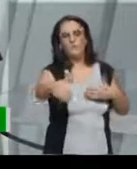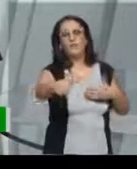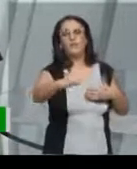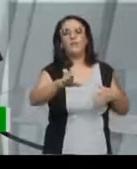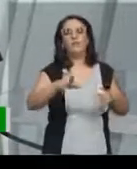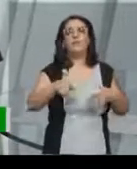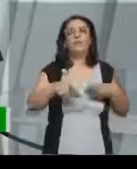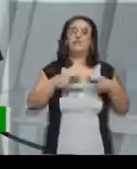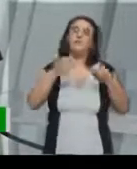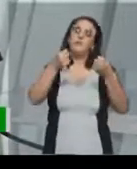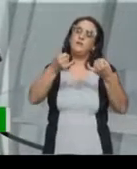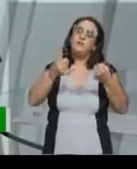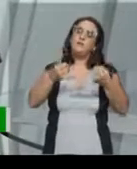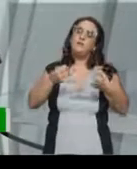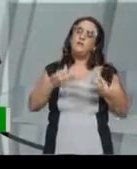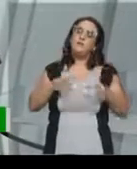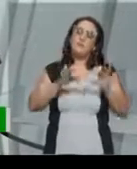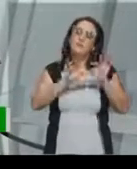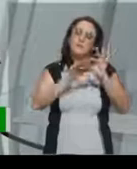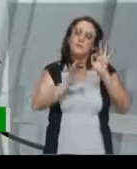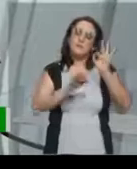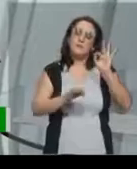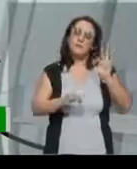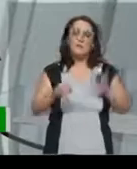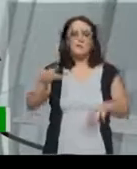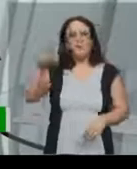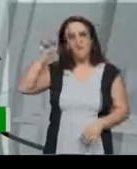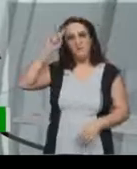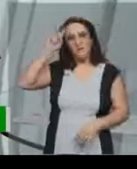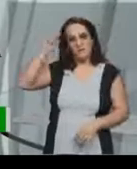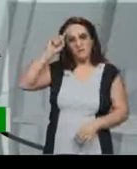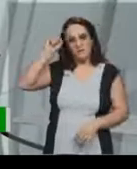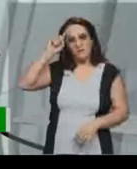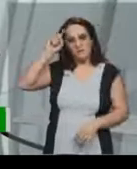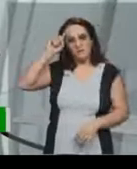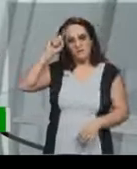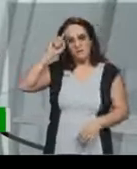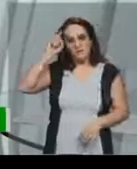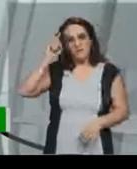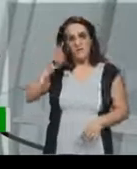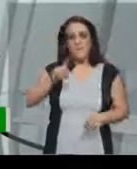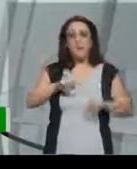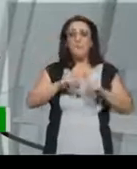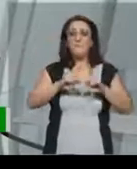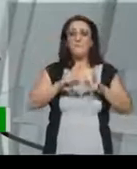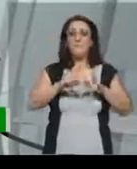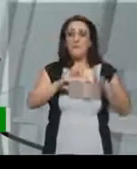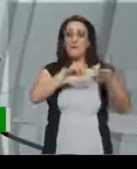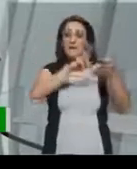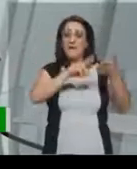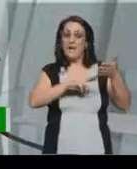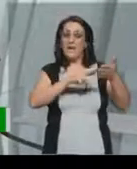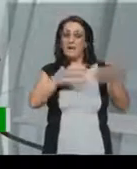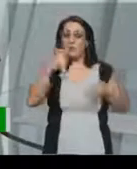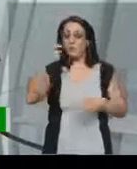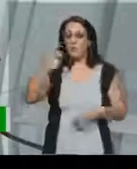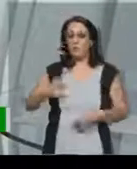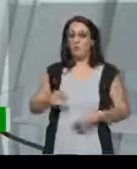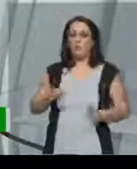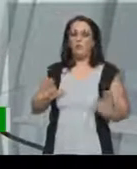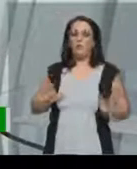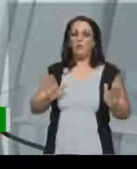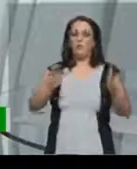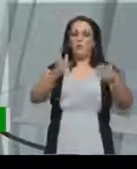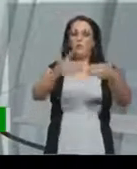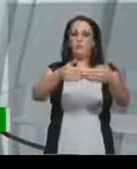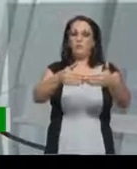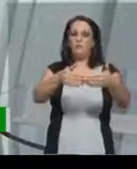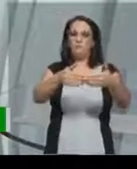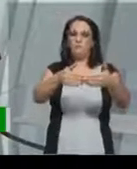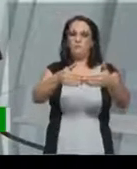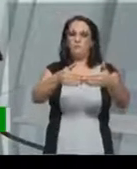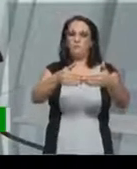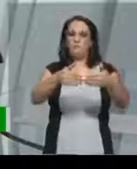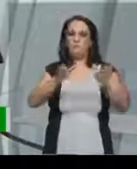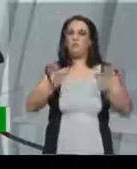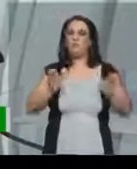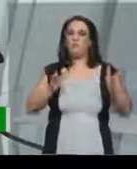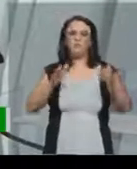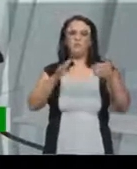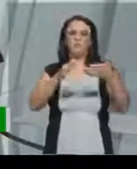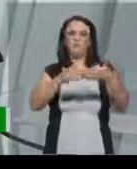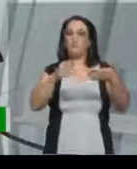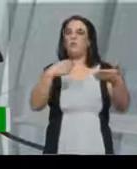dia a dia. O relato pessoal, muitas vezes a gente tem essa questão de um tema, um foco, e eu falo daquilo